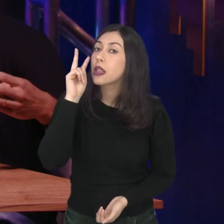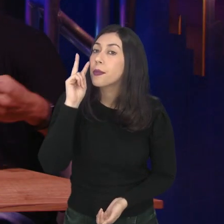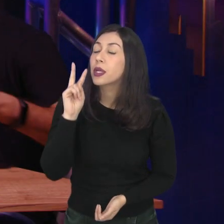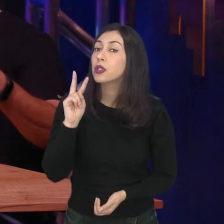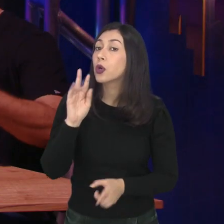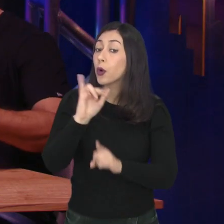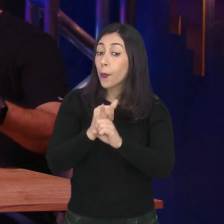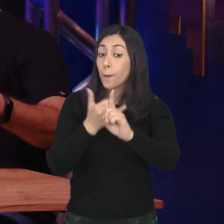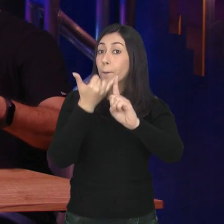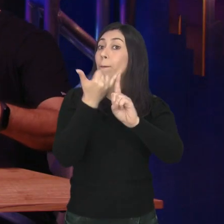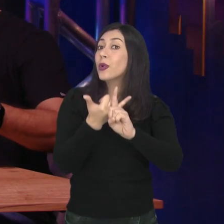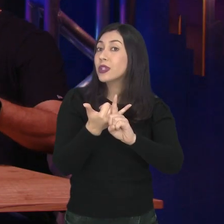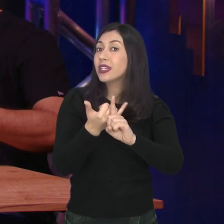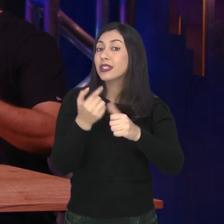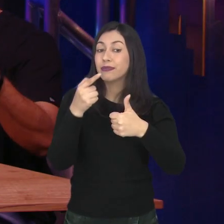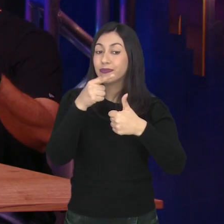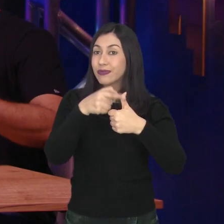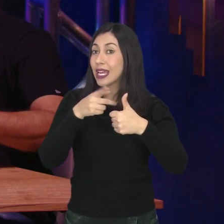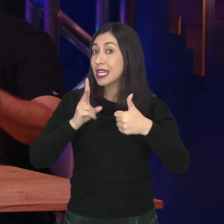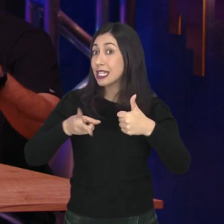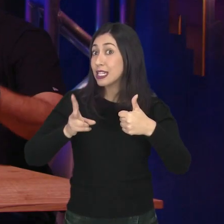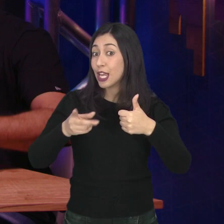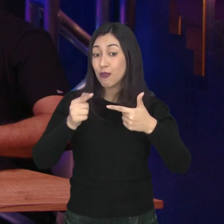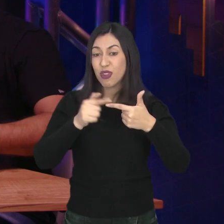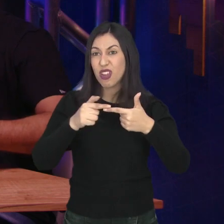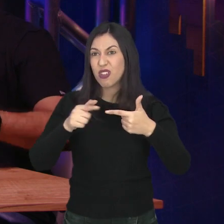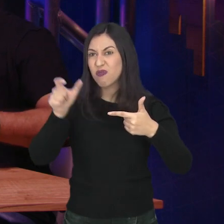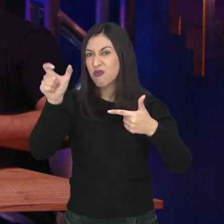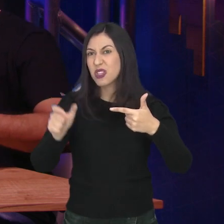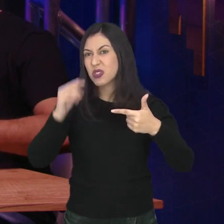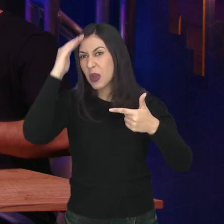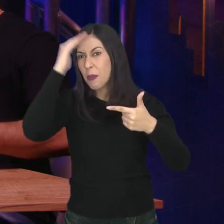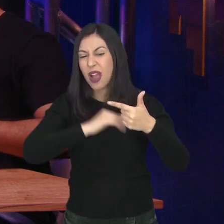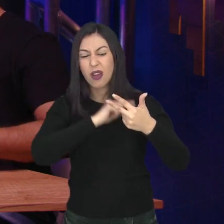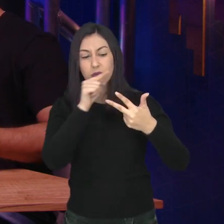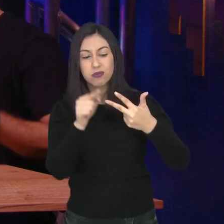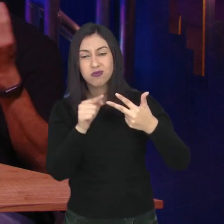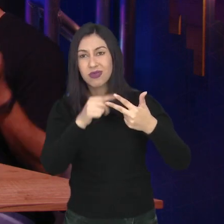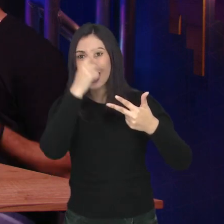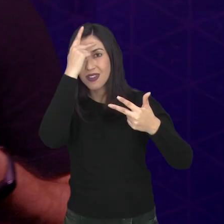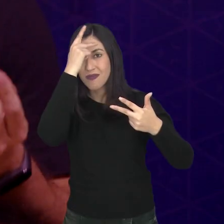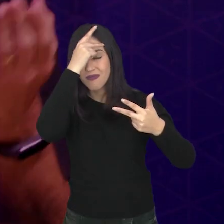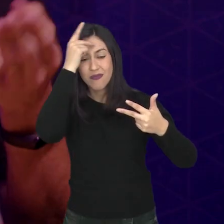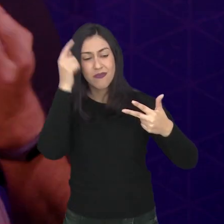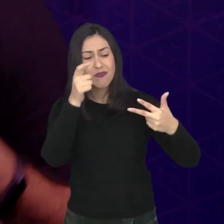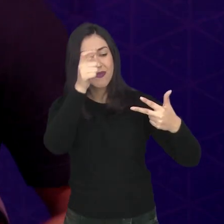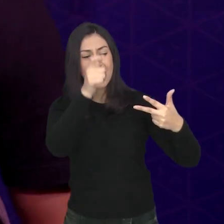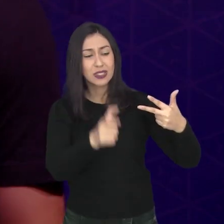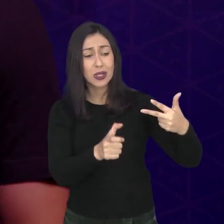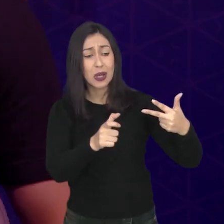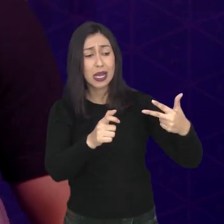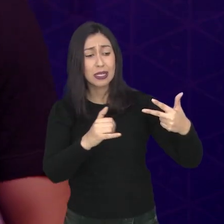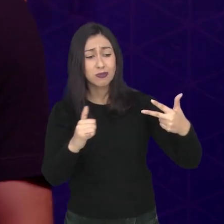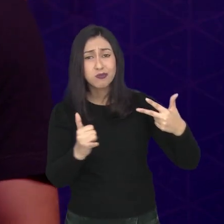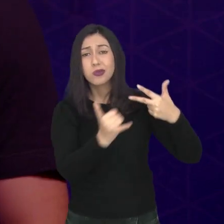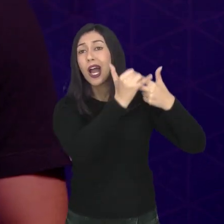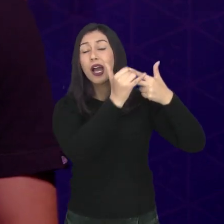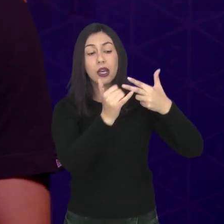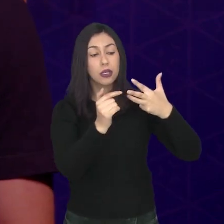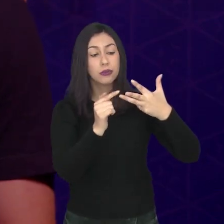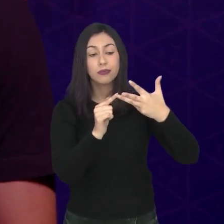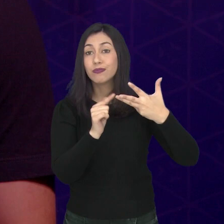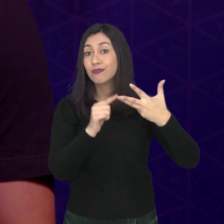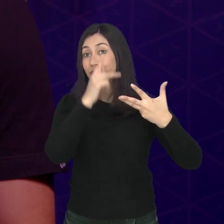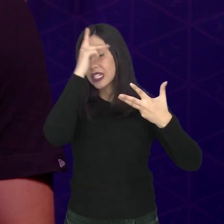do caso de bullying? Tem que ser frequente, tem que ter o agressor, o agredido e os espectadores. Então, quem